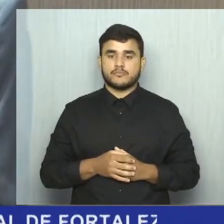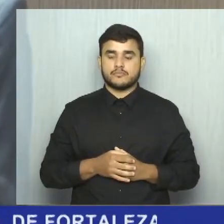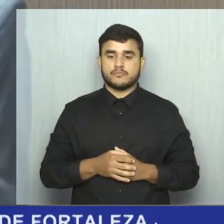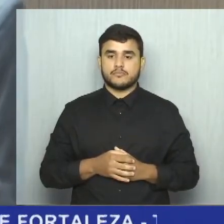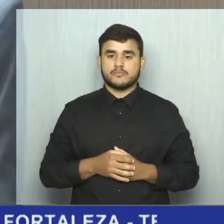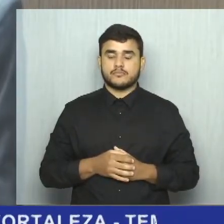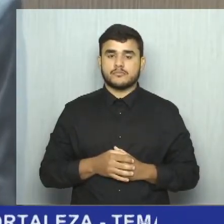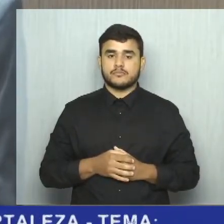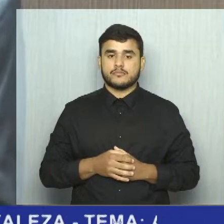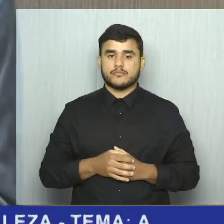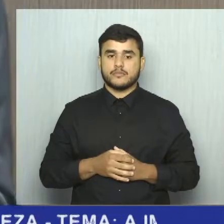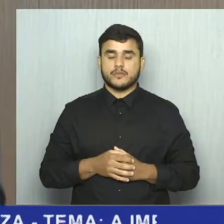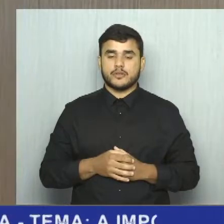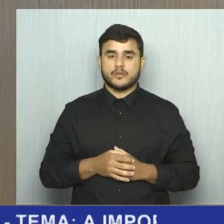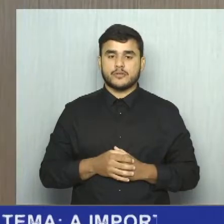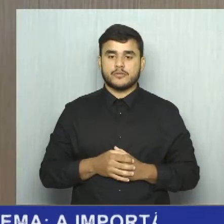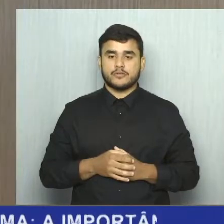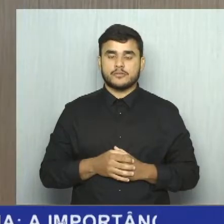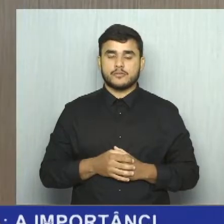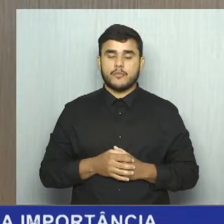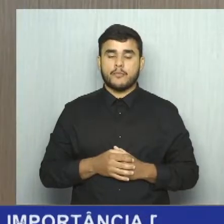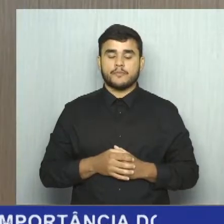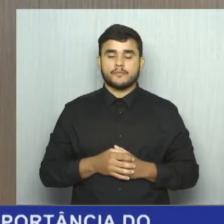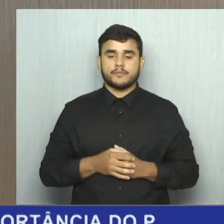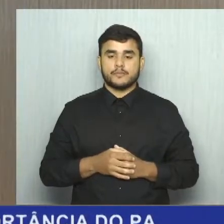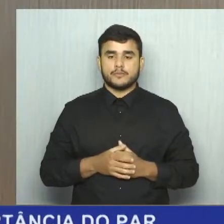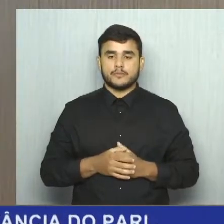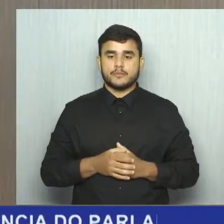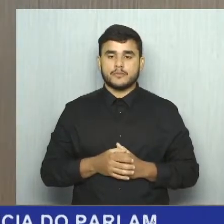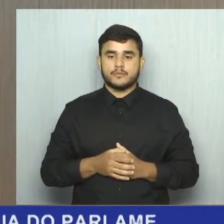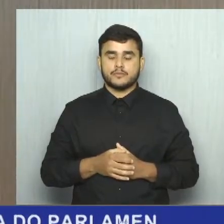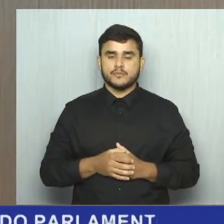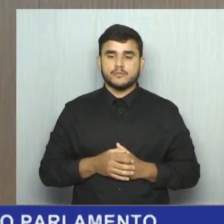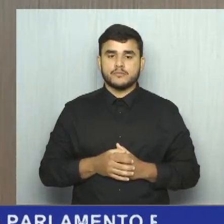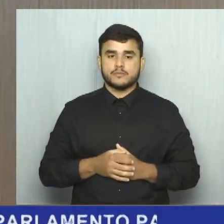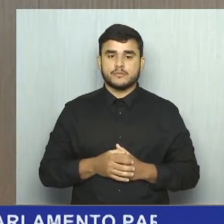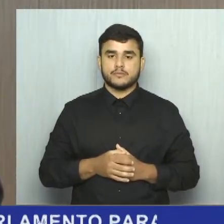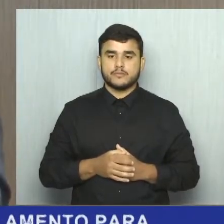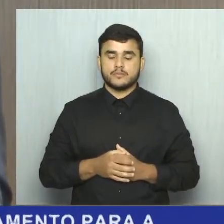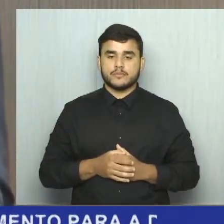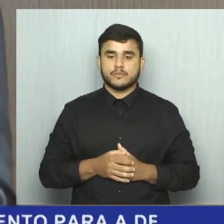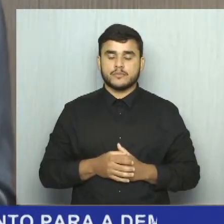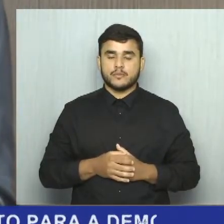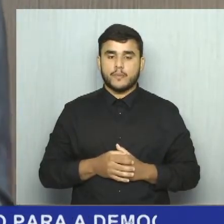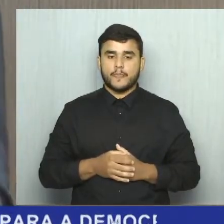continuada. Quero cumprimentar o senador Prisco Bezerra, meu amigo, meu companheiro.